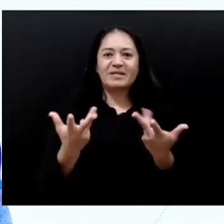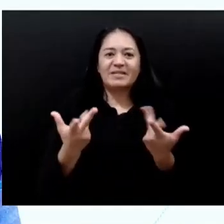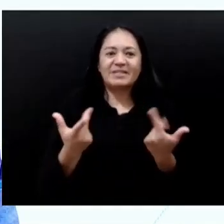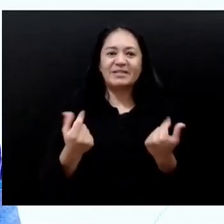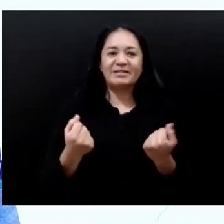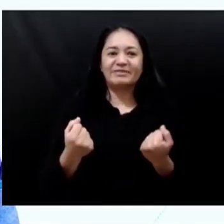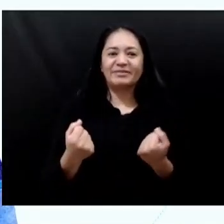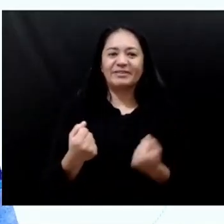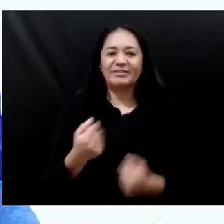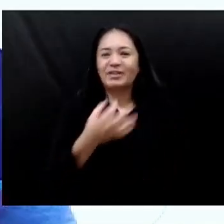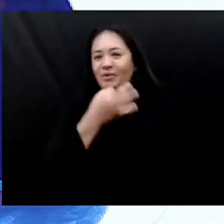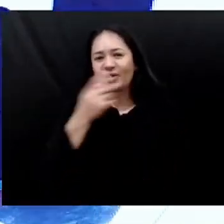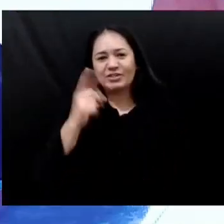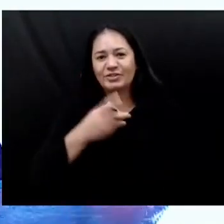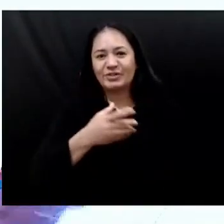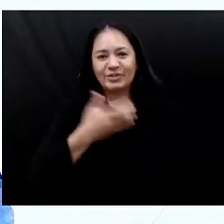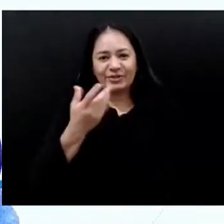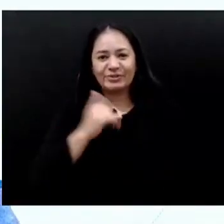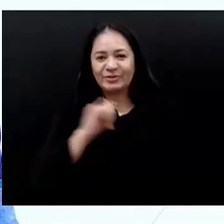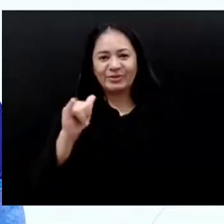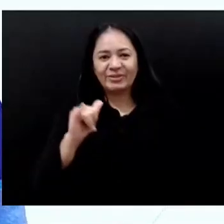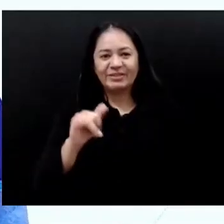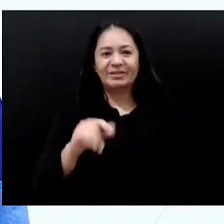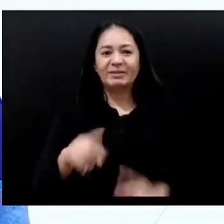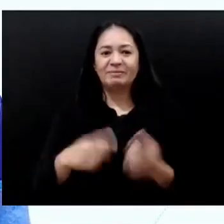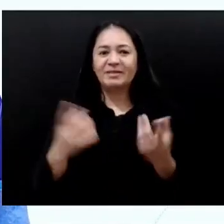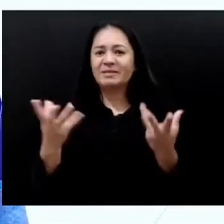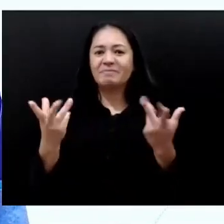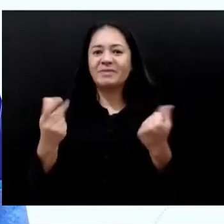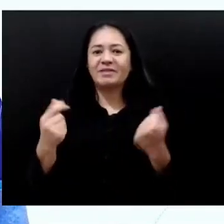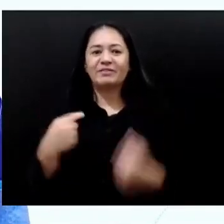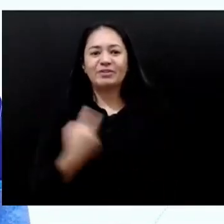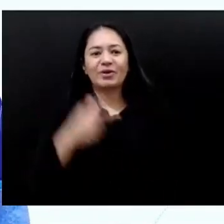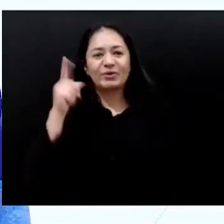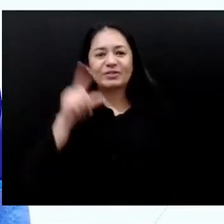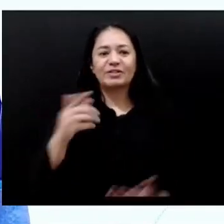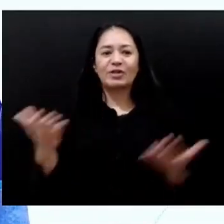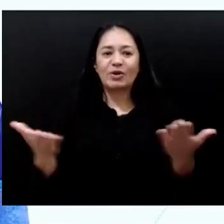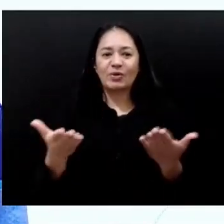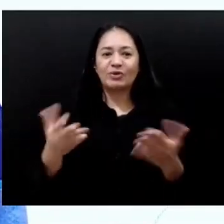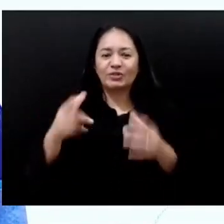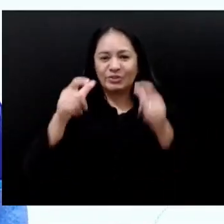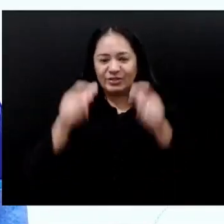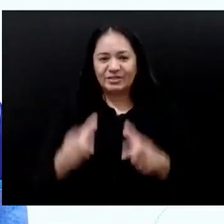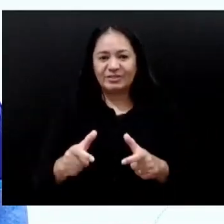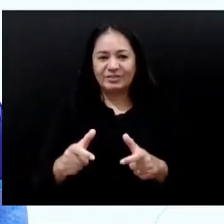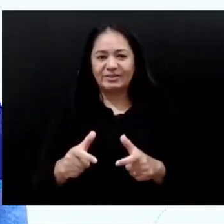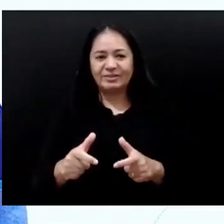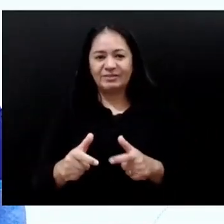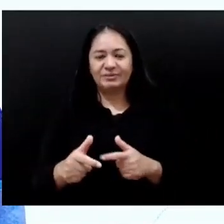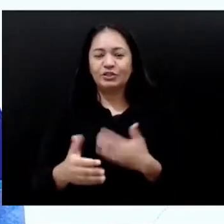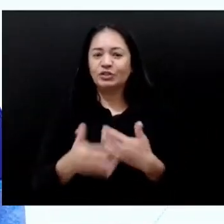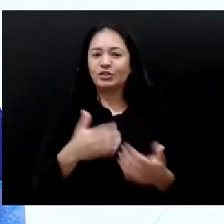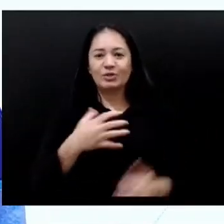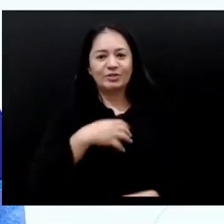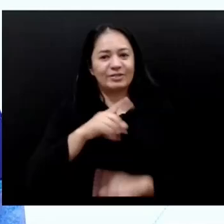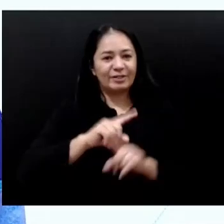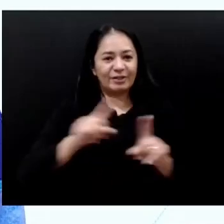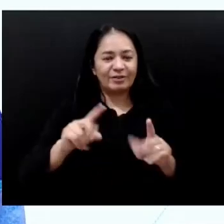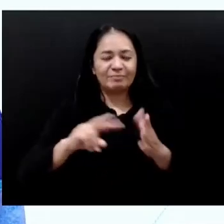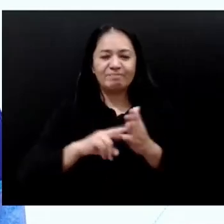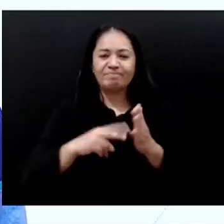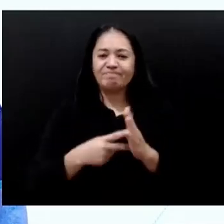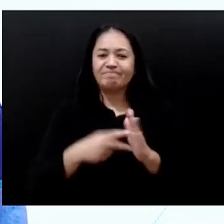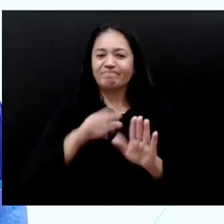ainda para você. Mas é incrível a gente poder estar aqui nesse ambiente. Acho que não à toa, é bastante significativo para todos nós, para a